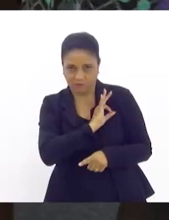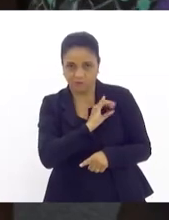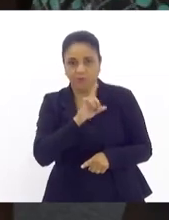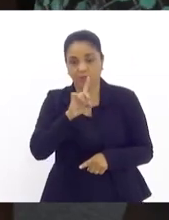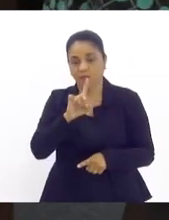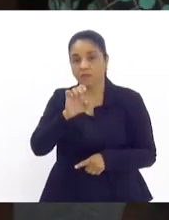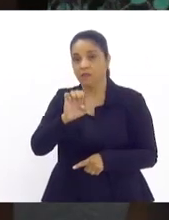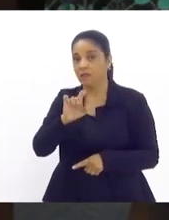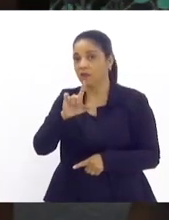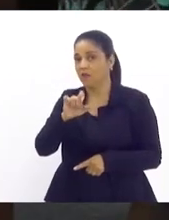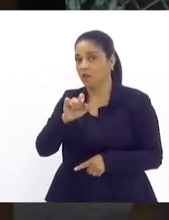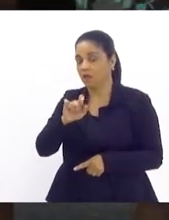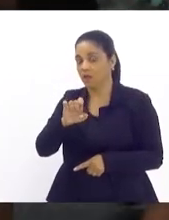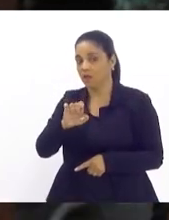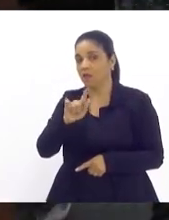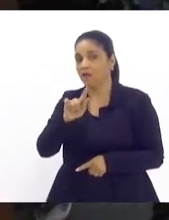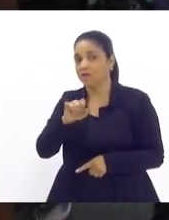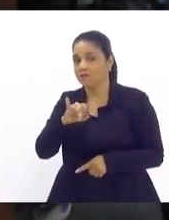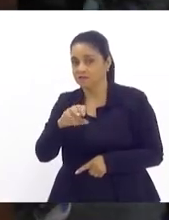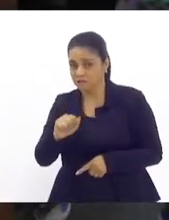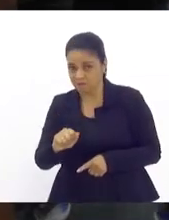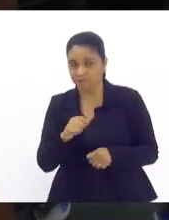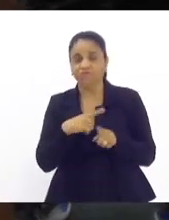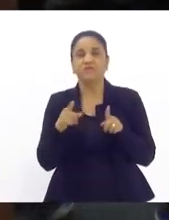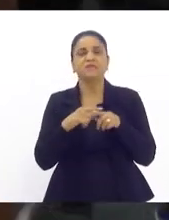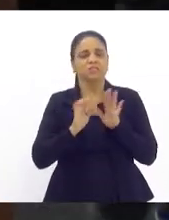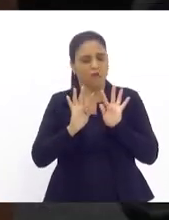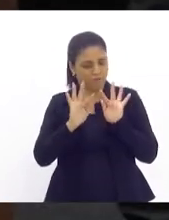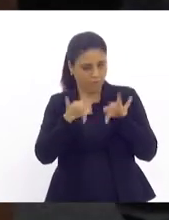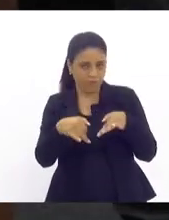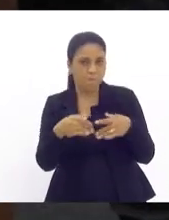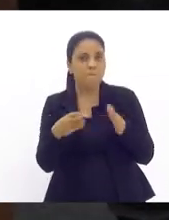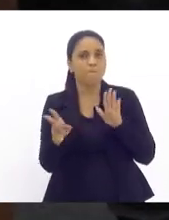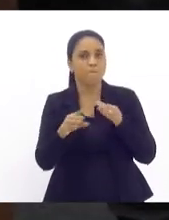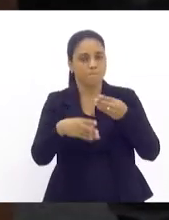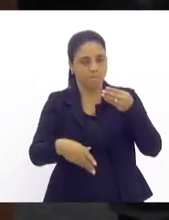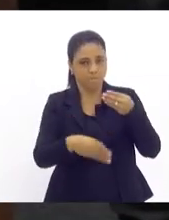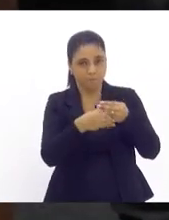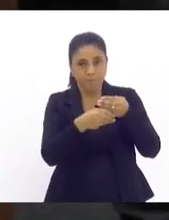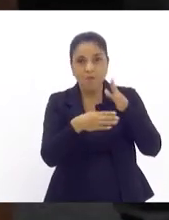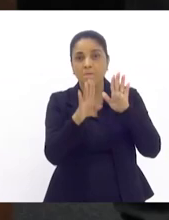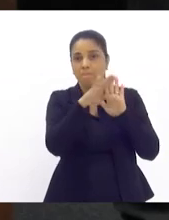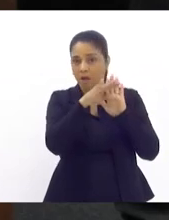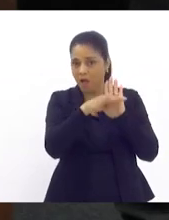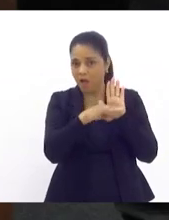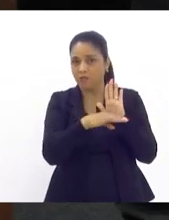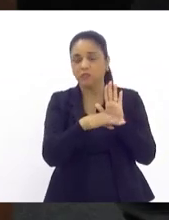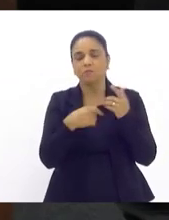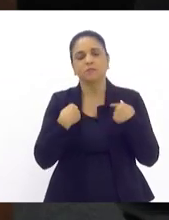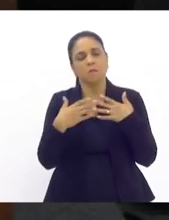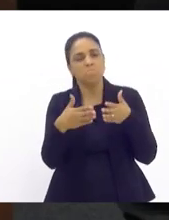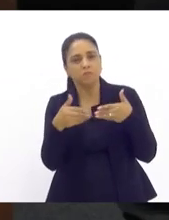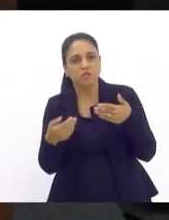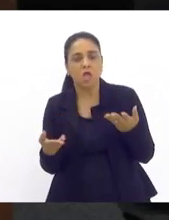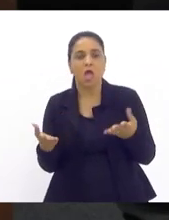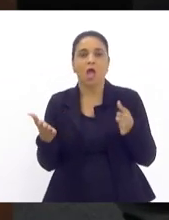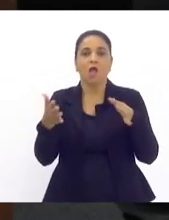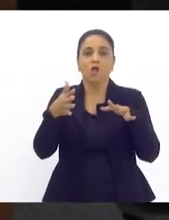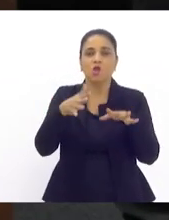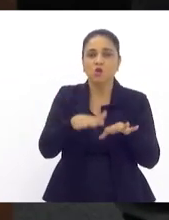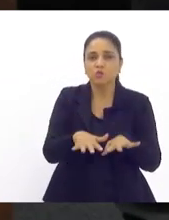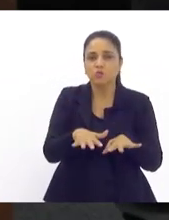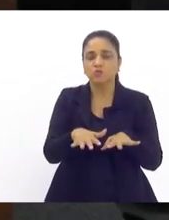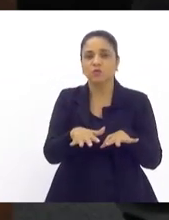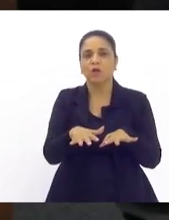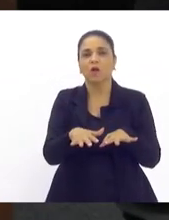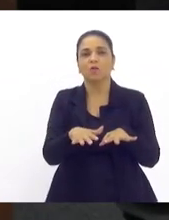encerrou a pauta, se Vossa Excelência me permitir, pedir a inclusão na ordem do dia da